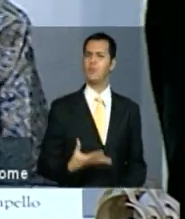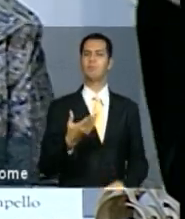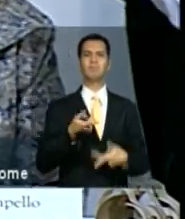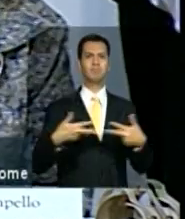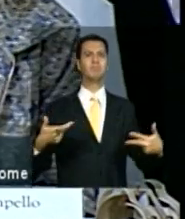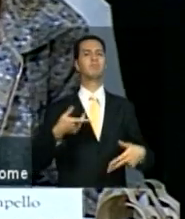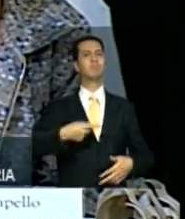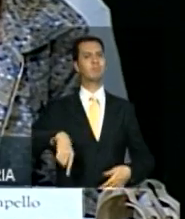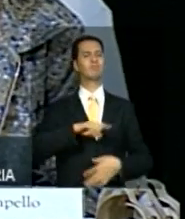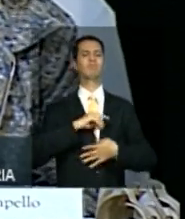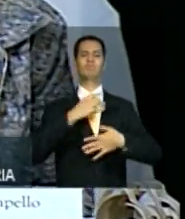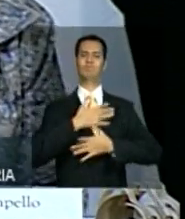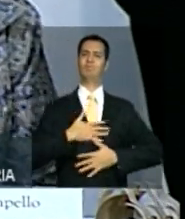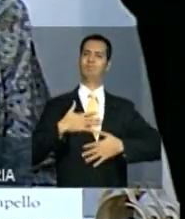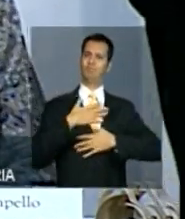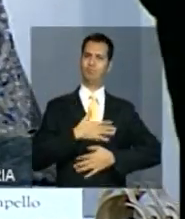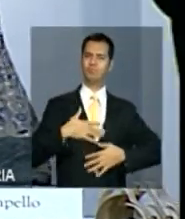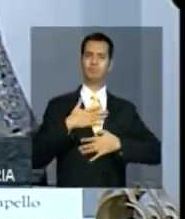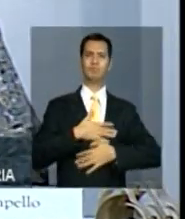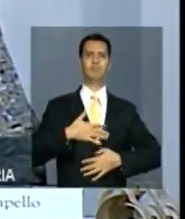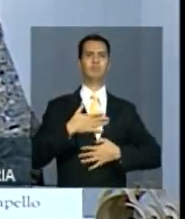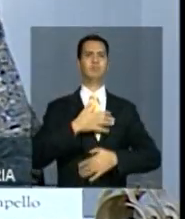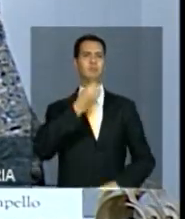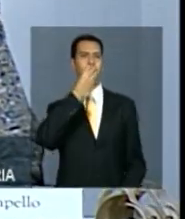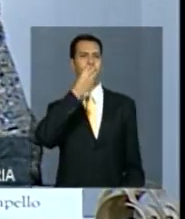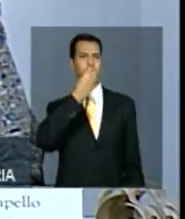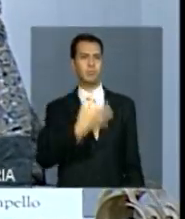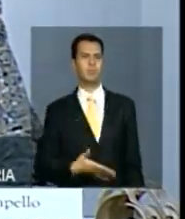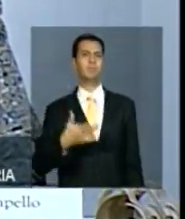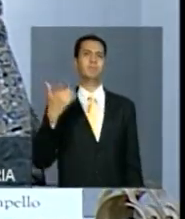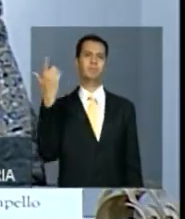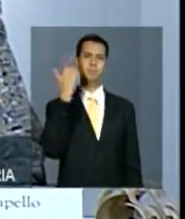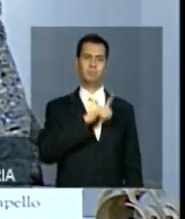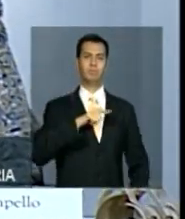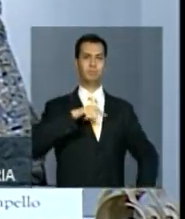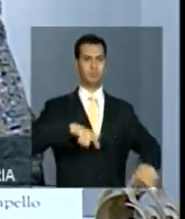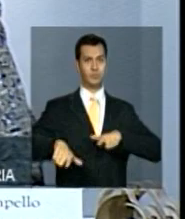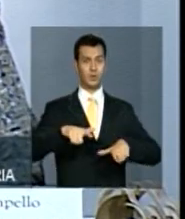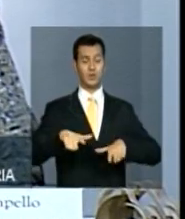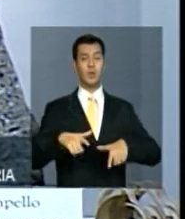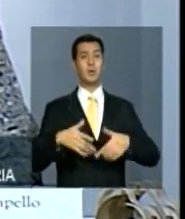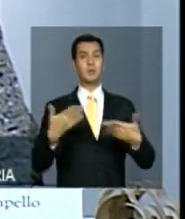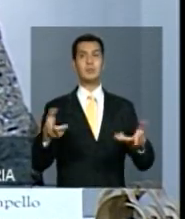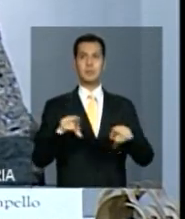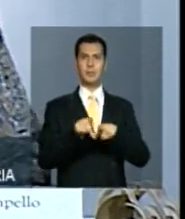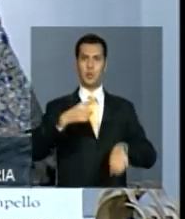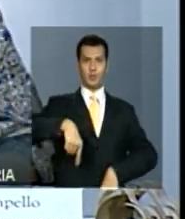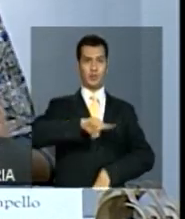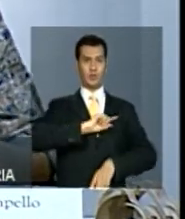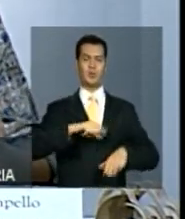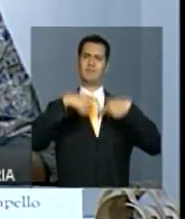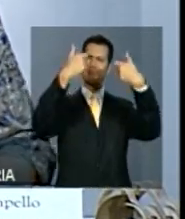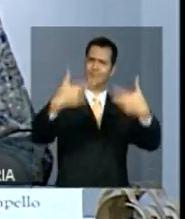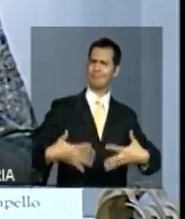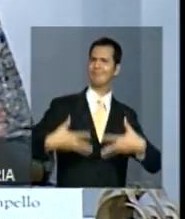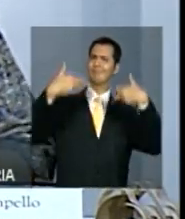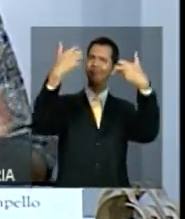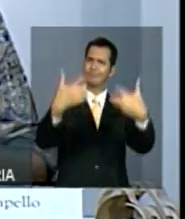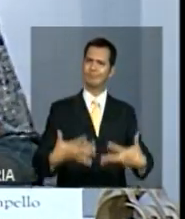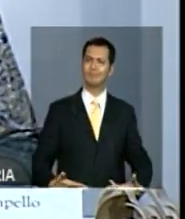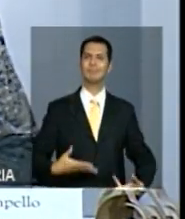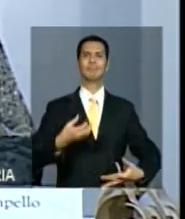muito gratificante para todos nós que podemos não só contar tudo que nós estamos fazendo mas fazer essa troca de